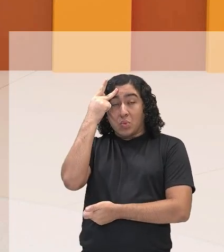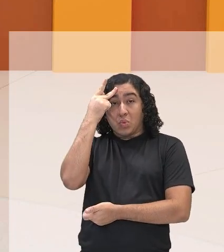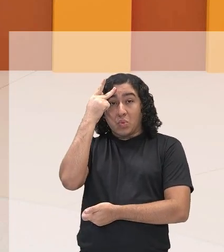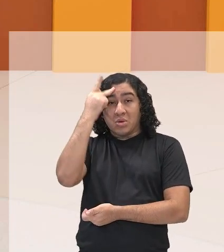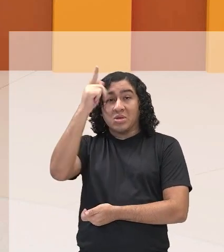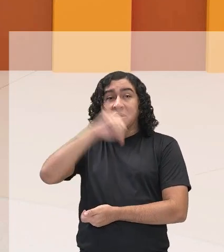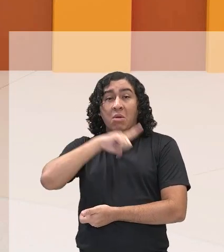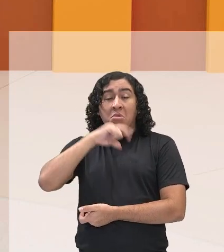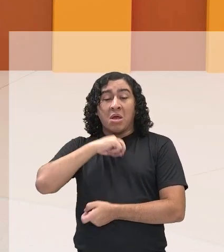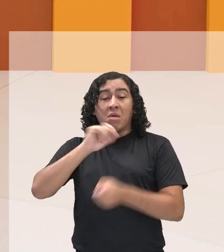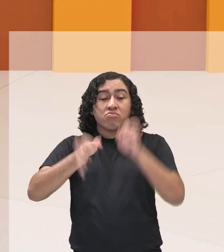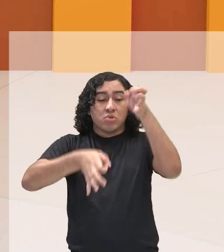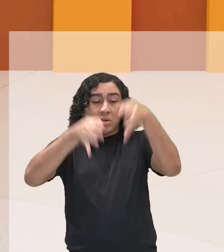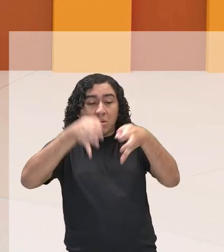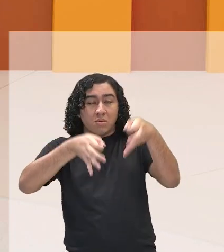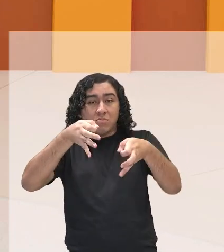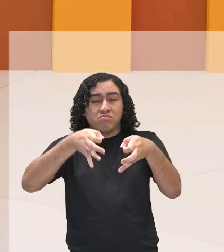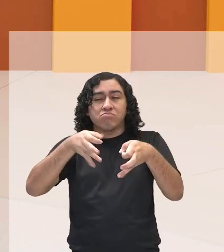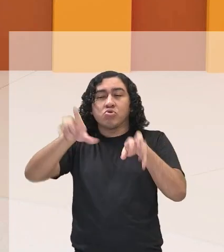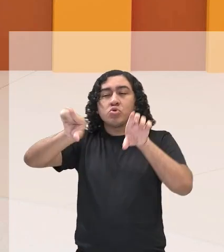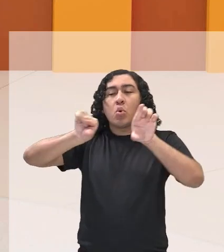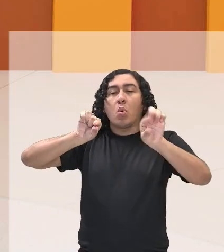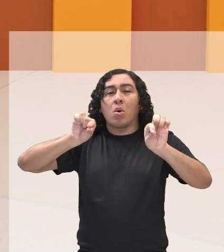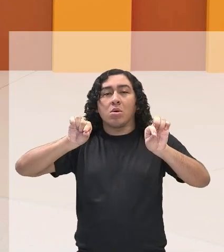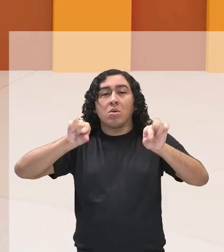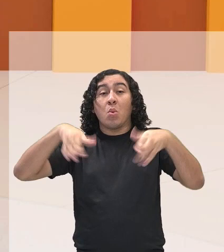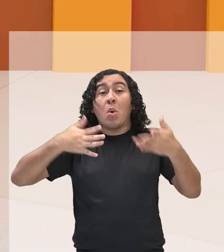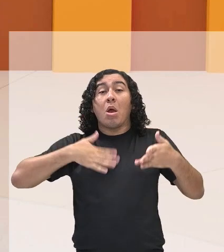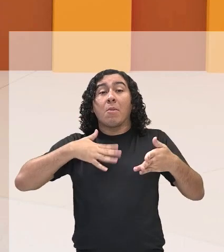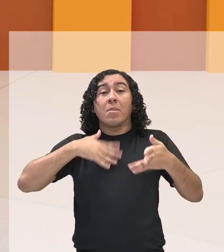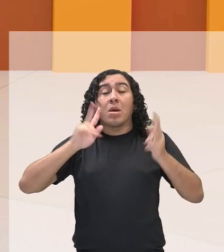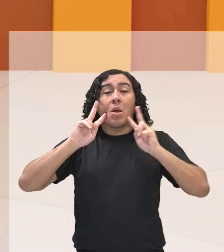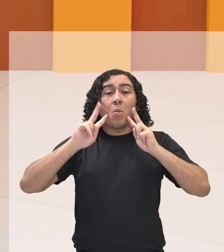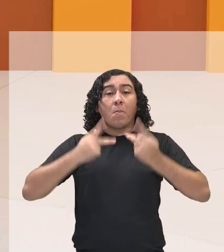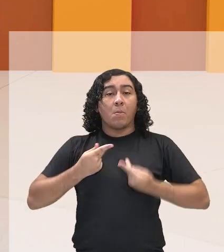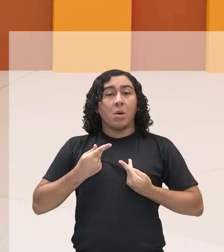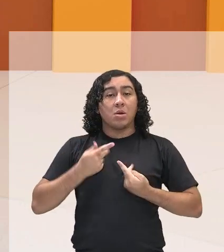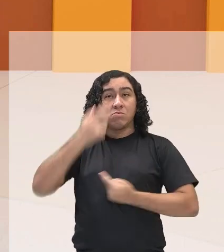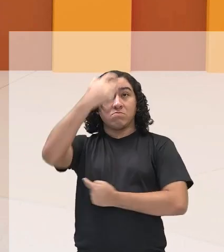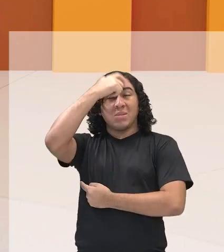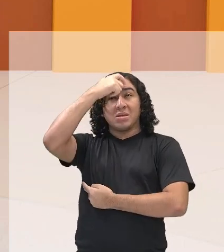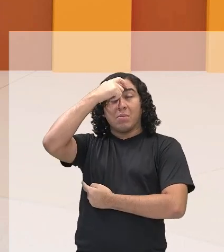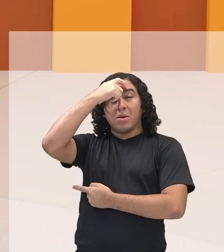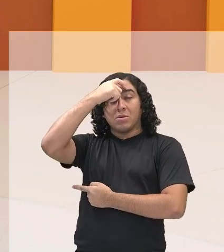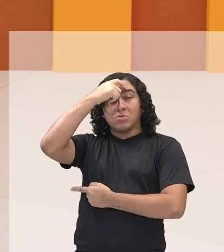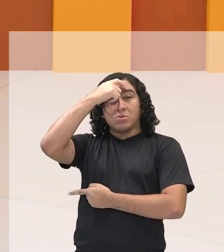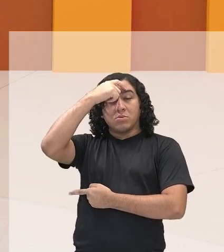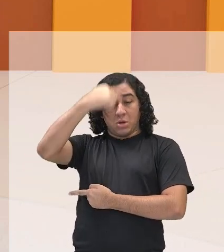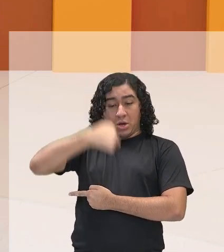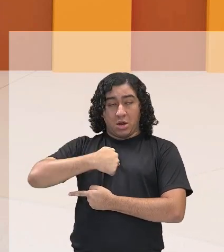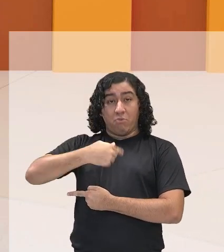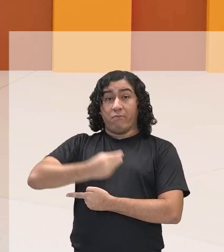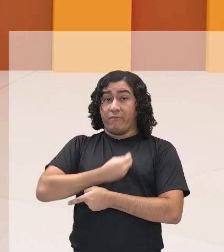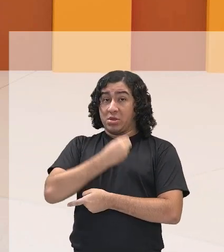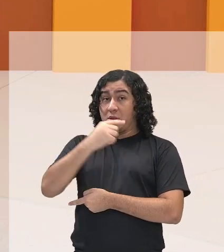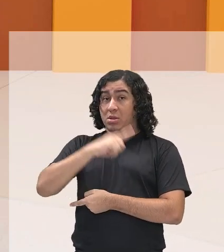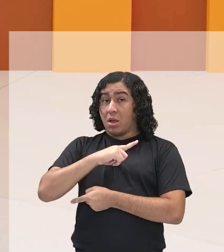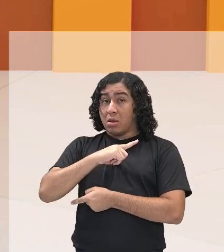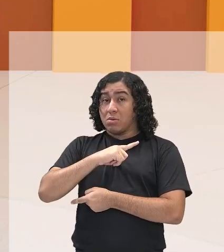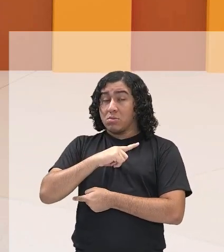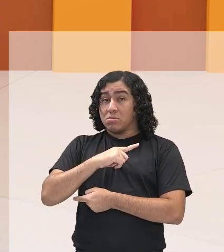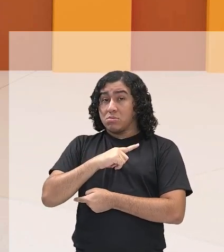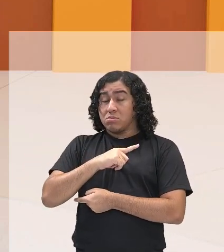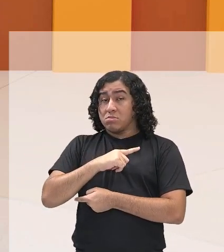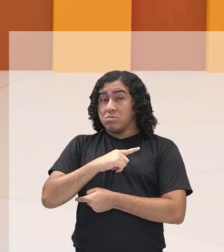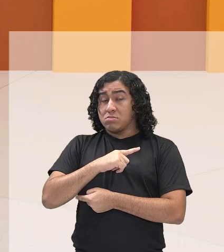sua própria condição. Qual é a minha condição humana? É de ser que existe no mundo. Não tem para onde correr,